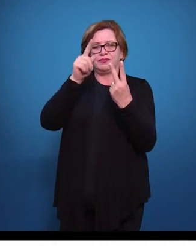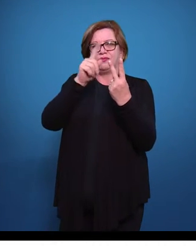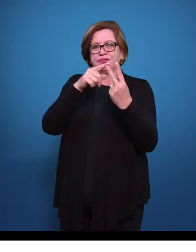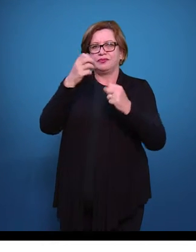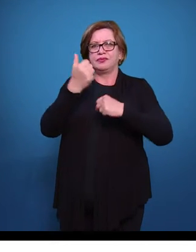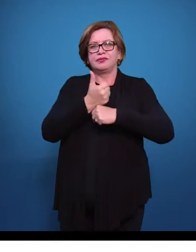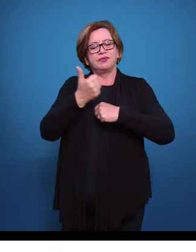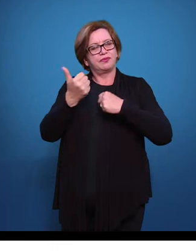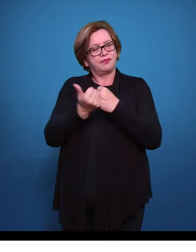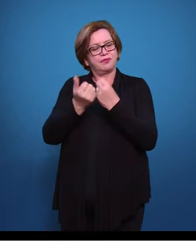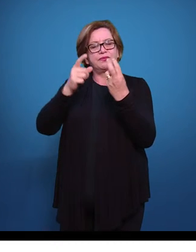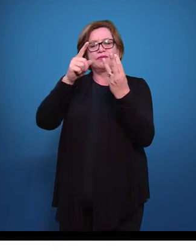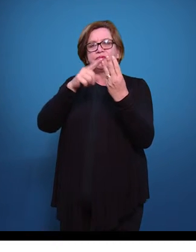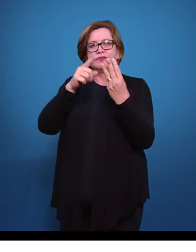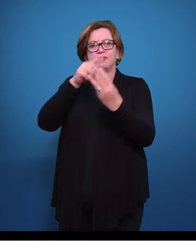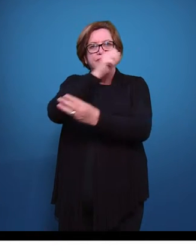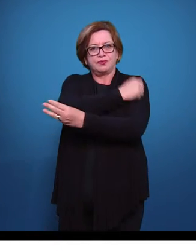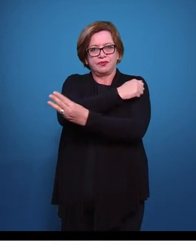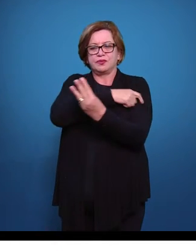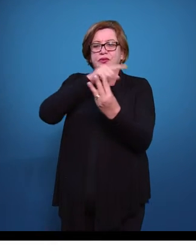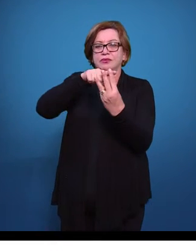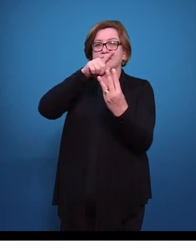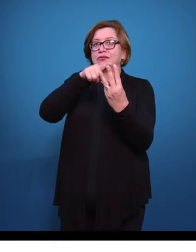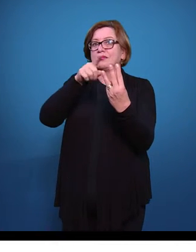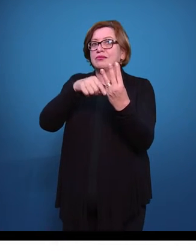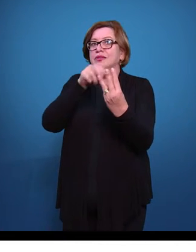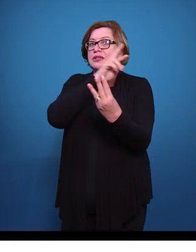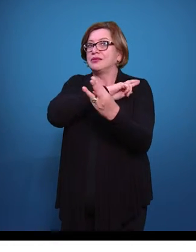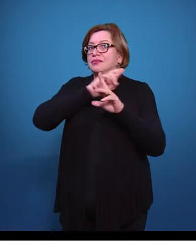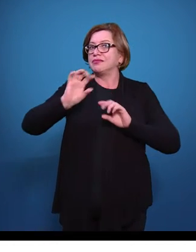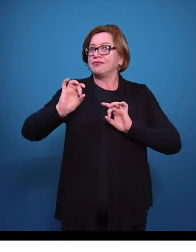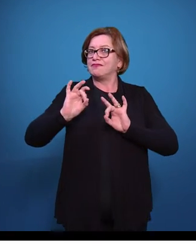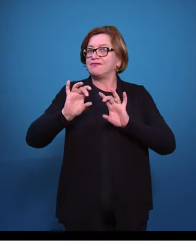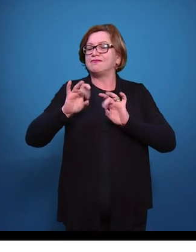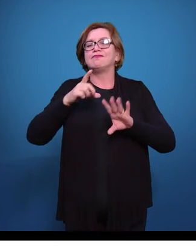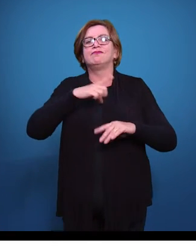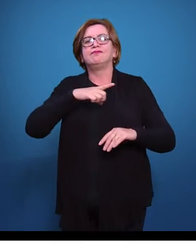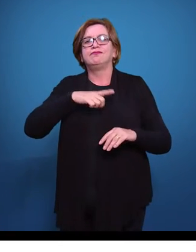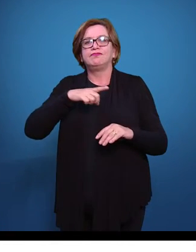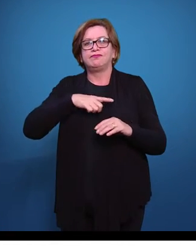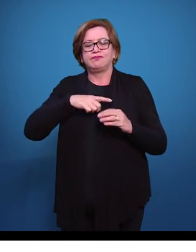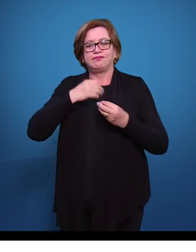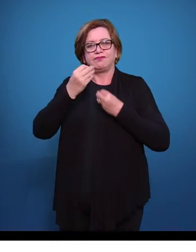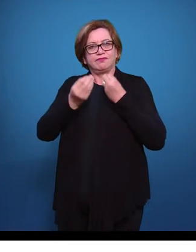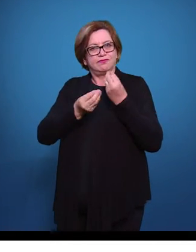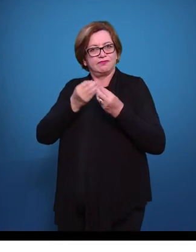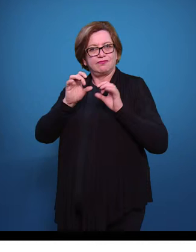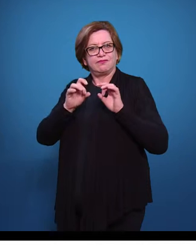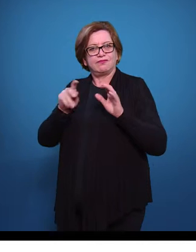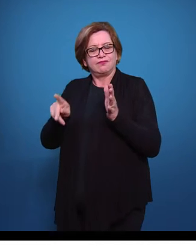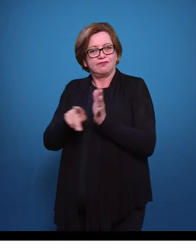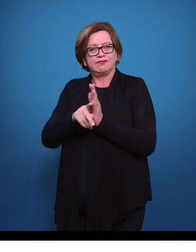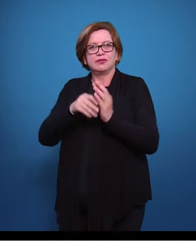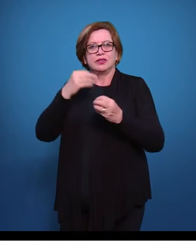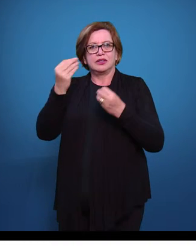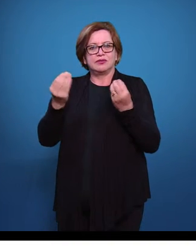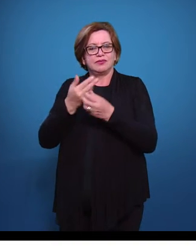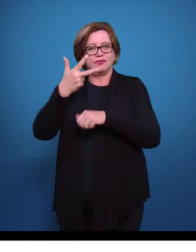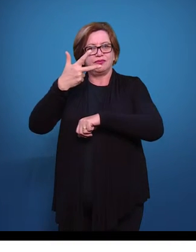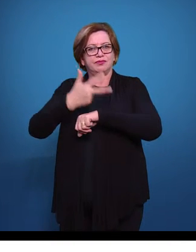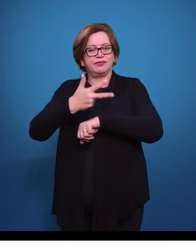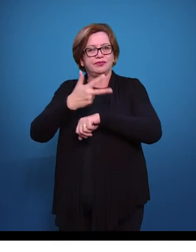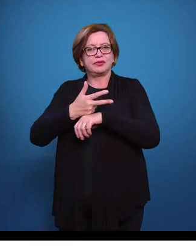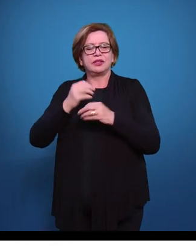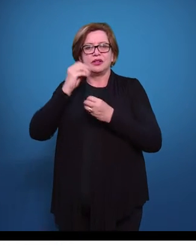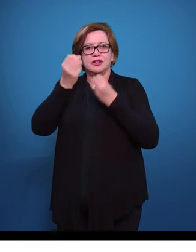aluno e cada um deles tem um papel específico nesses processos competências e habilidades mínimas então nessa vídeo aula de